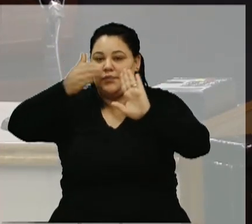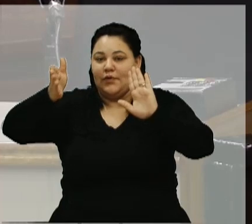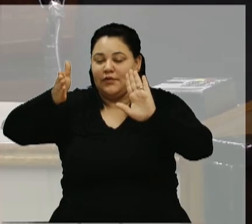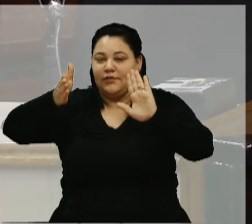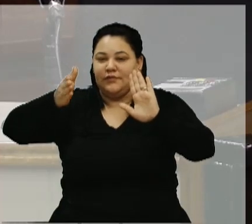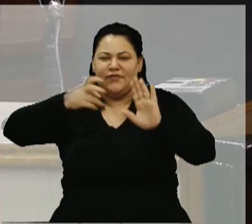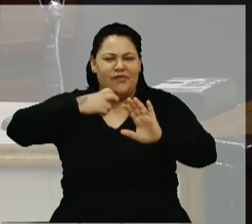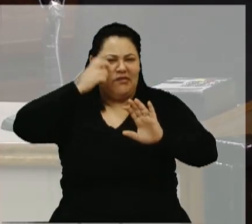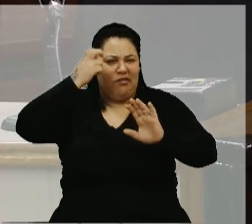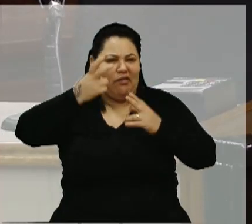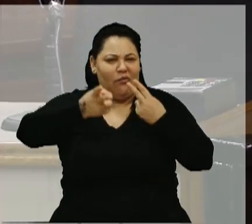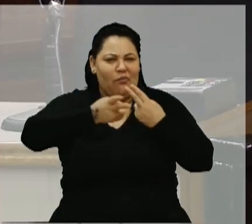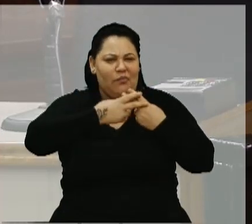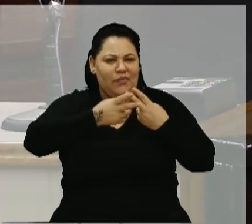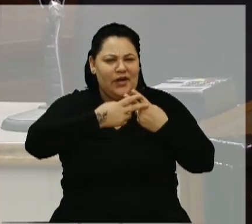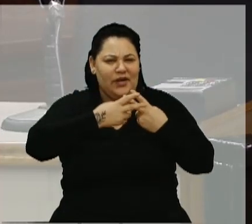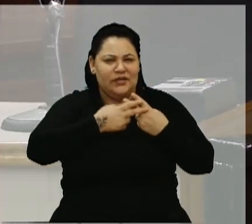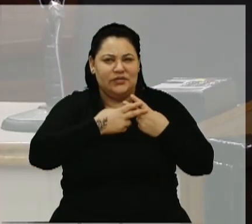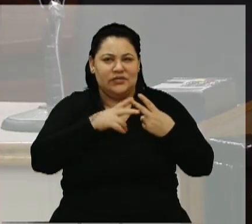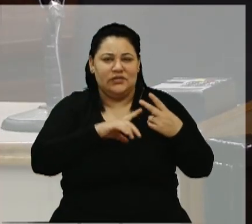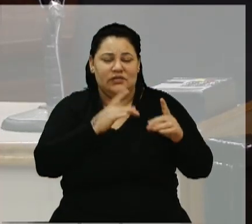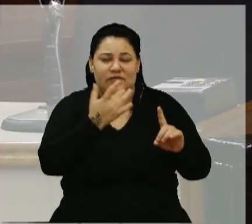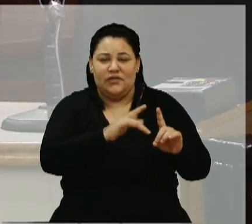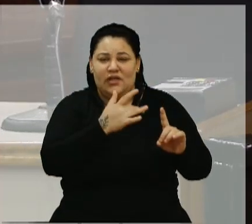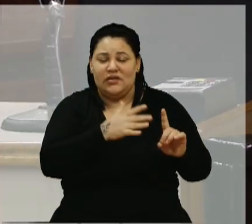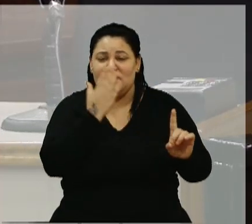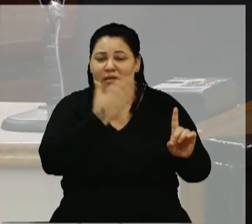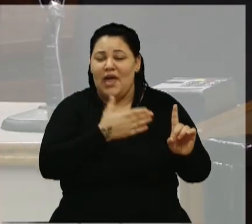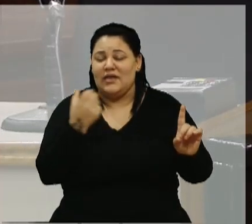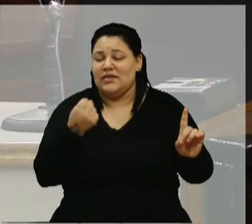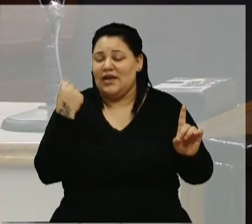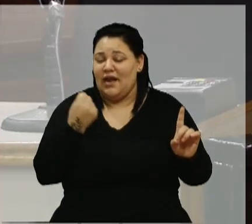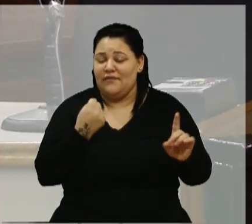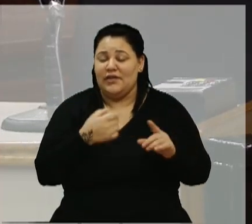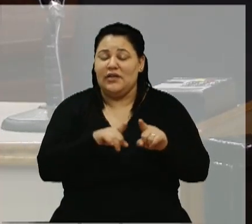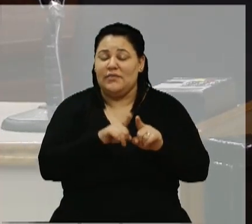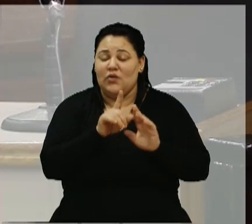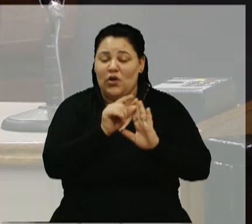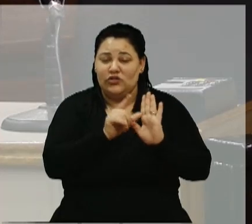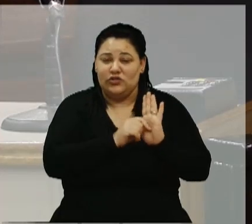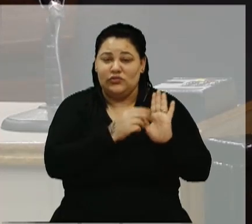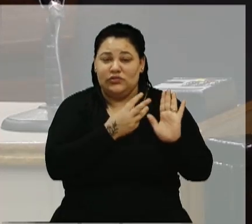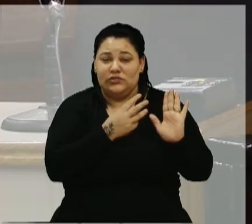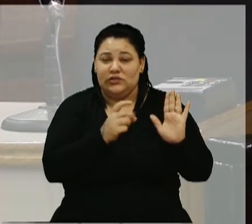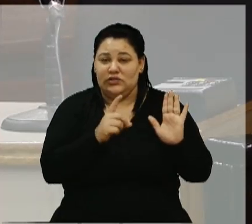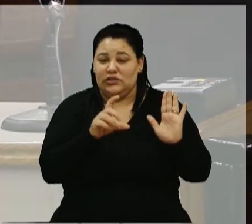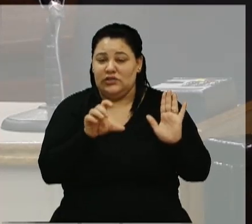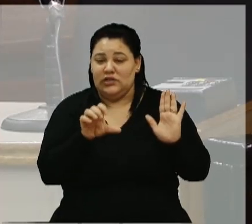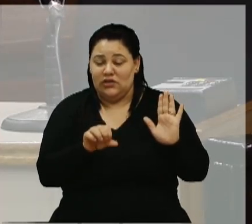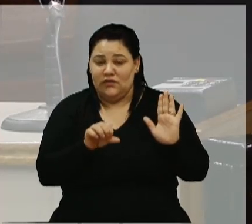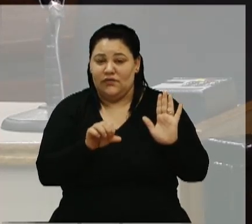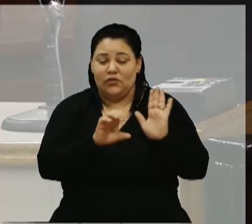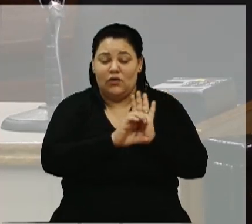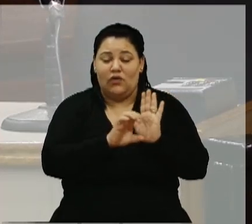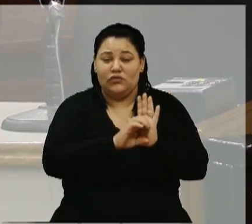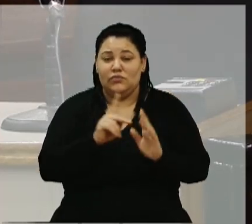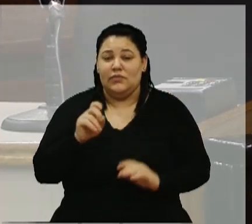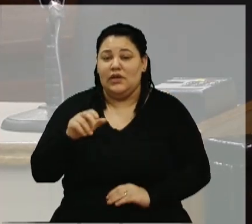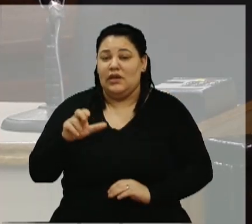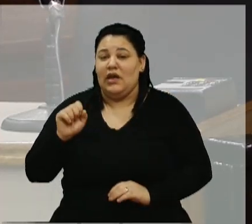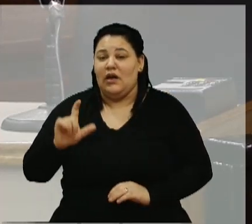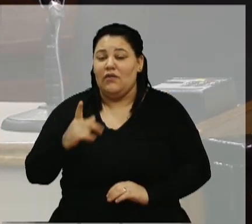preso ou o detento mediante violência ou grave ameaça, como também o artigo 319 do Código Penal, o qual